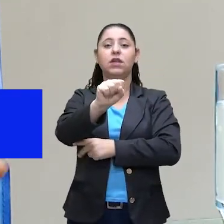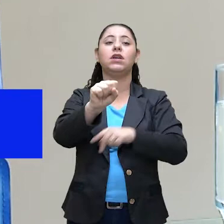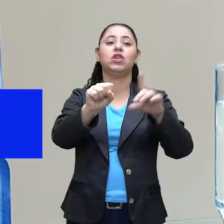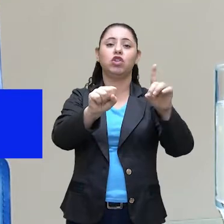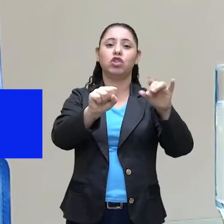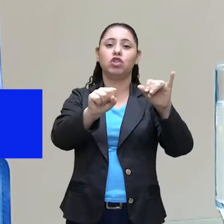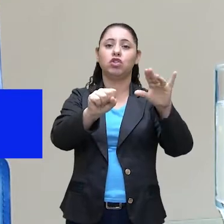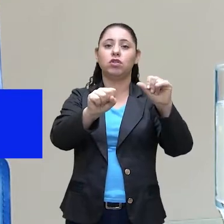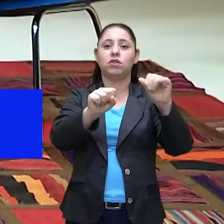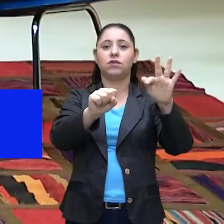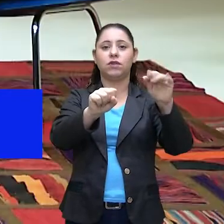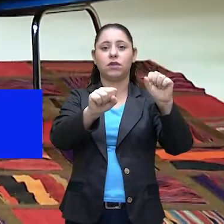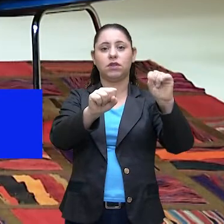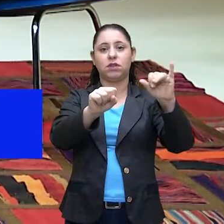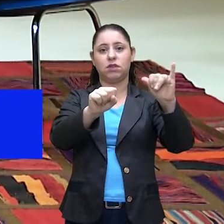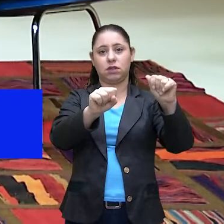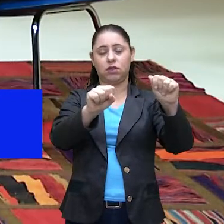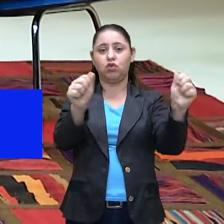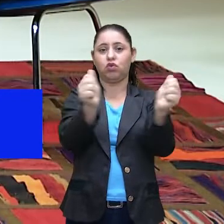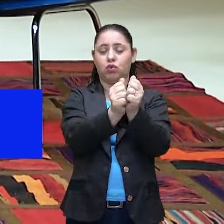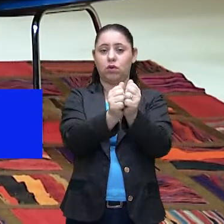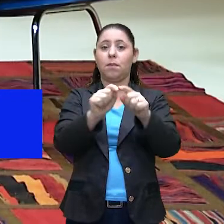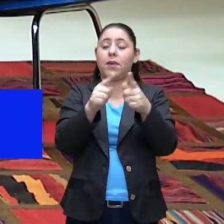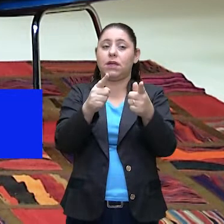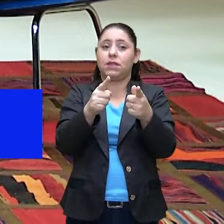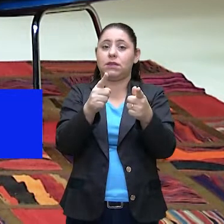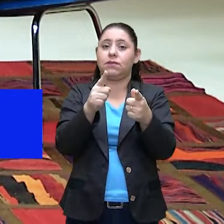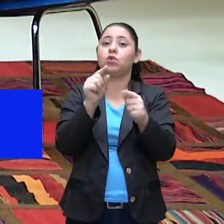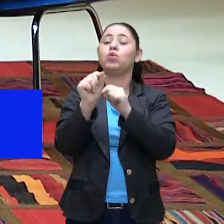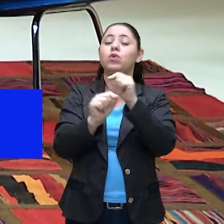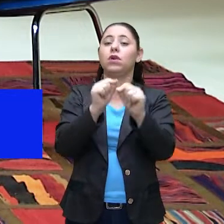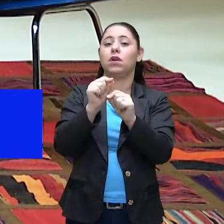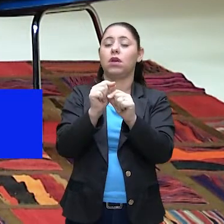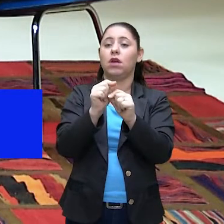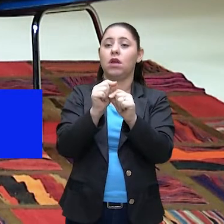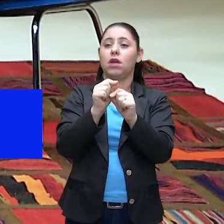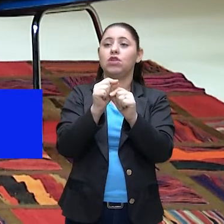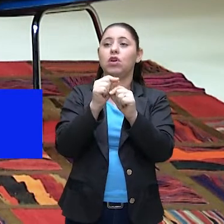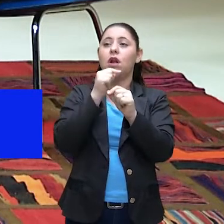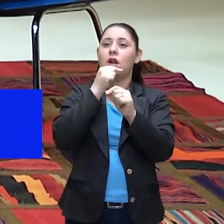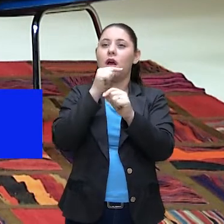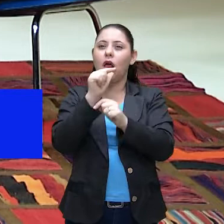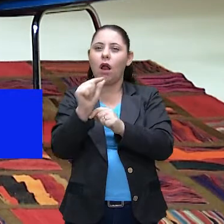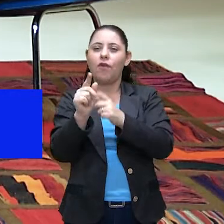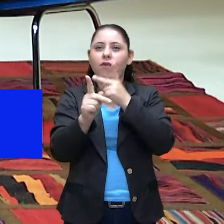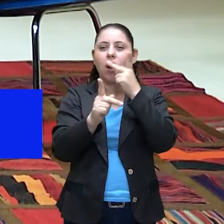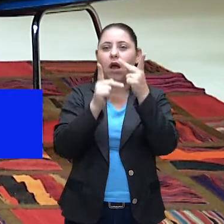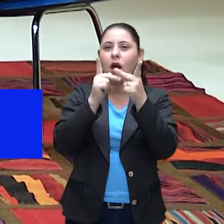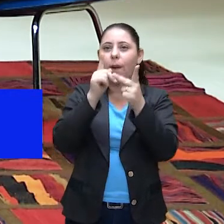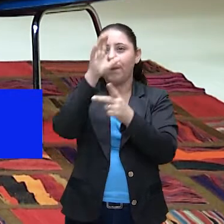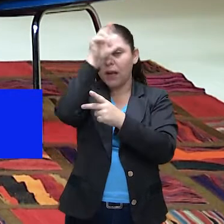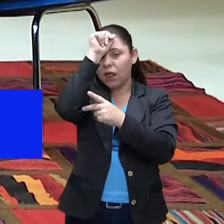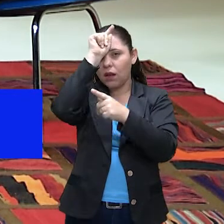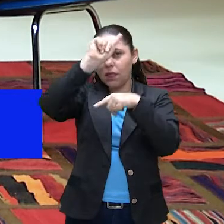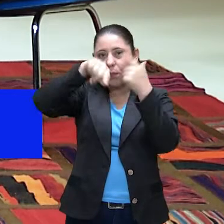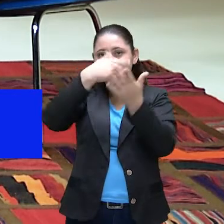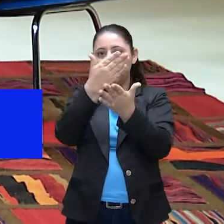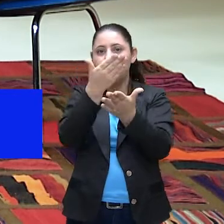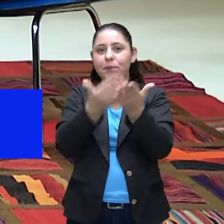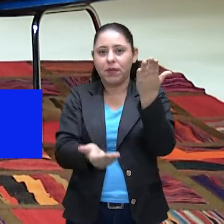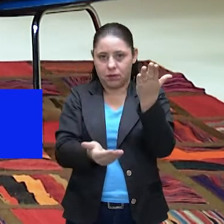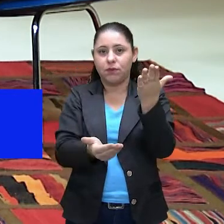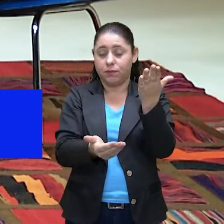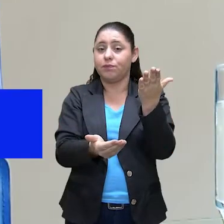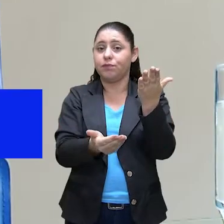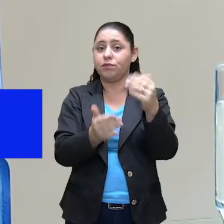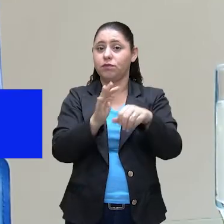junto com outros componentes. Agora, se esse indivíduo adquiriu já a capacidade de linguagem e perdeu após a capacidade de ter